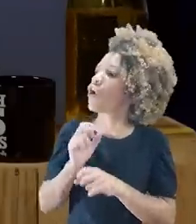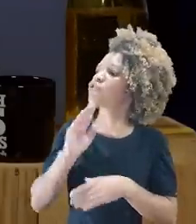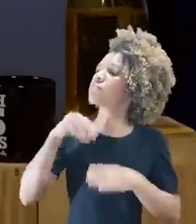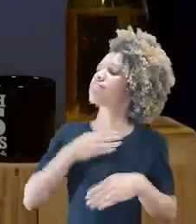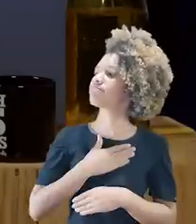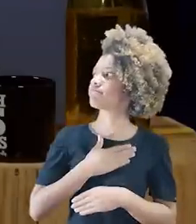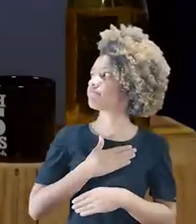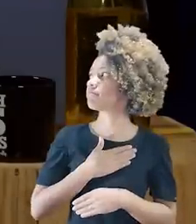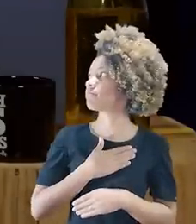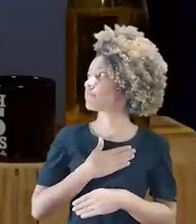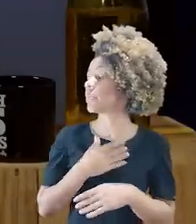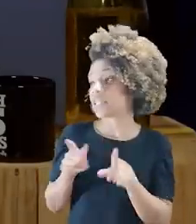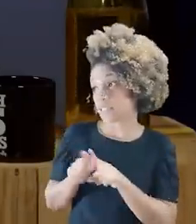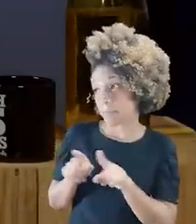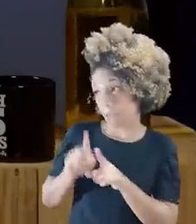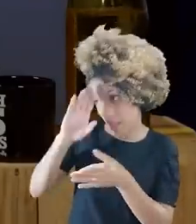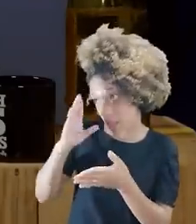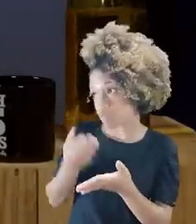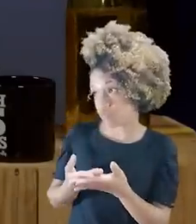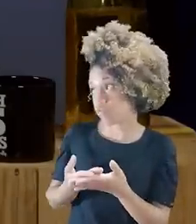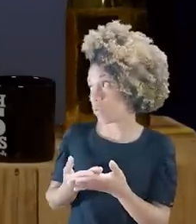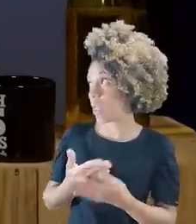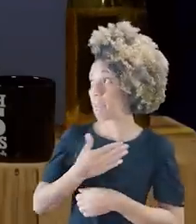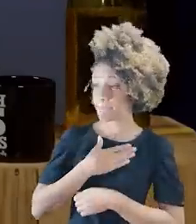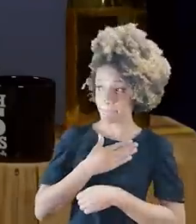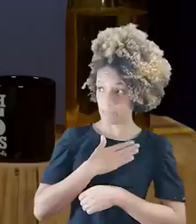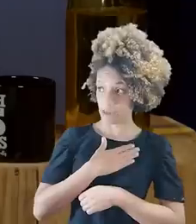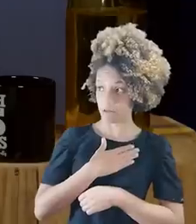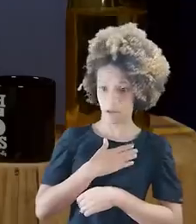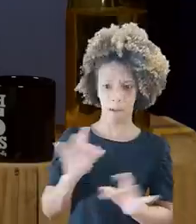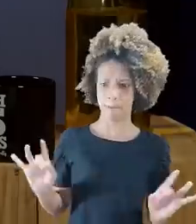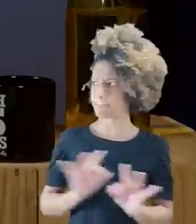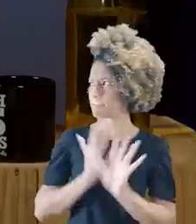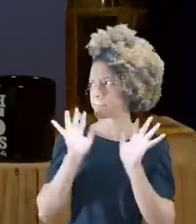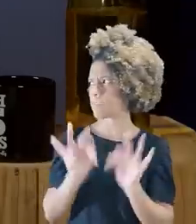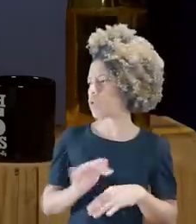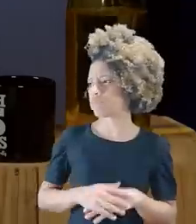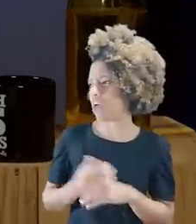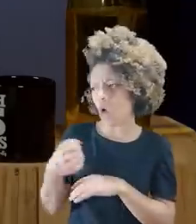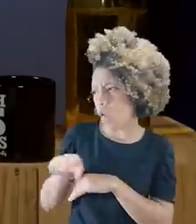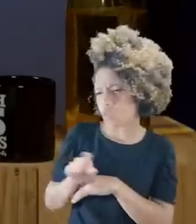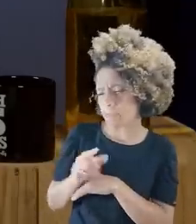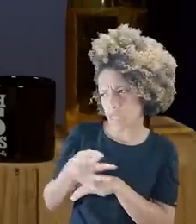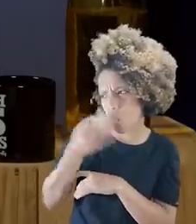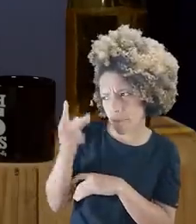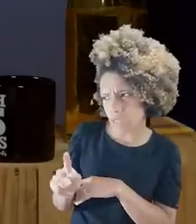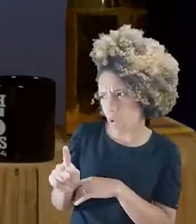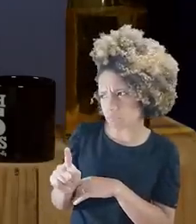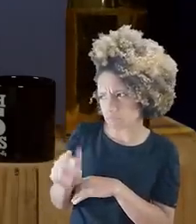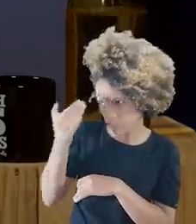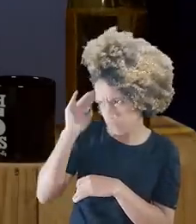mim é algo que assim eu acredito em mim e ponto acabou eu não preciso da sua opinião